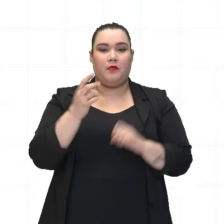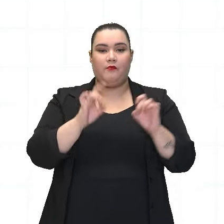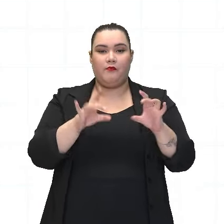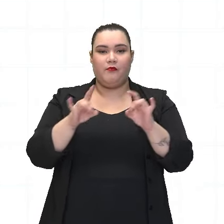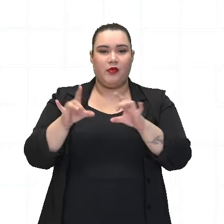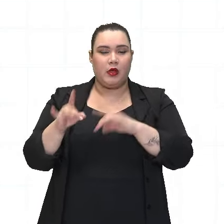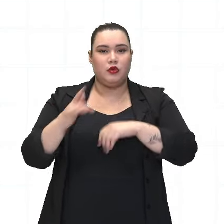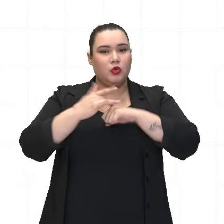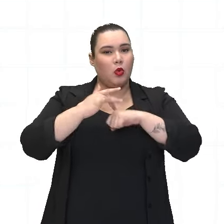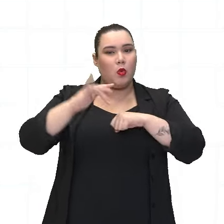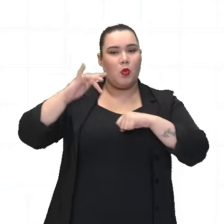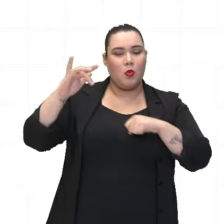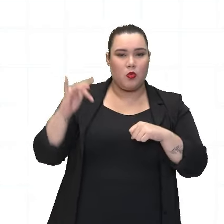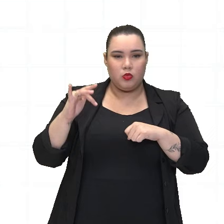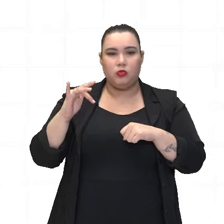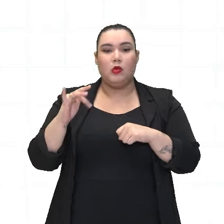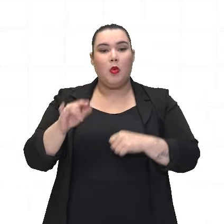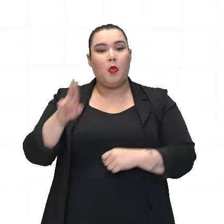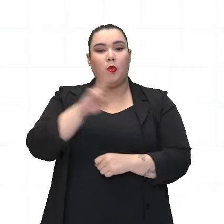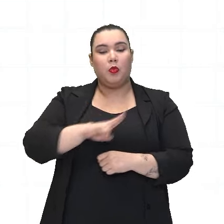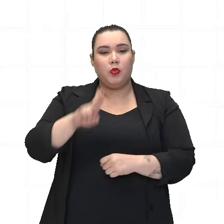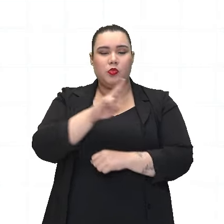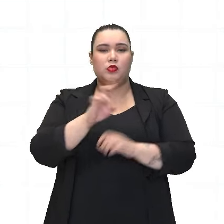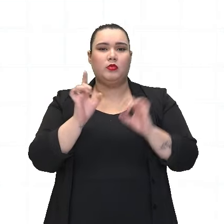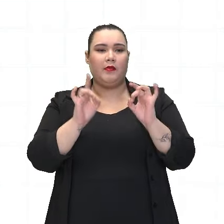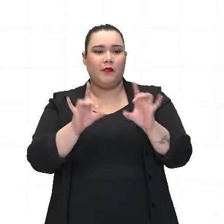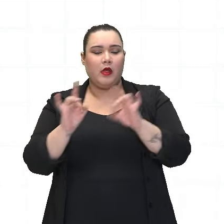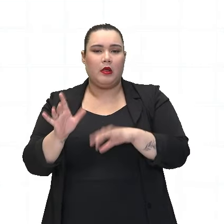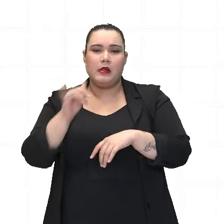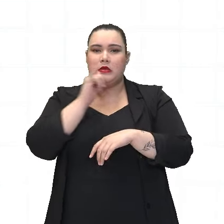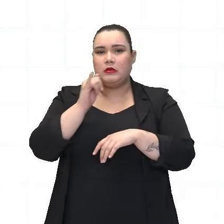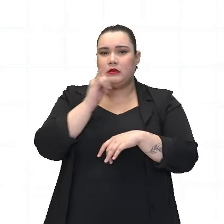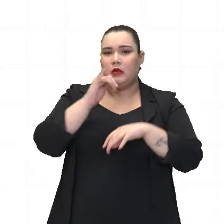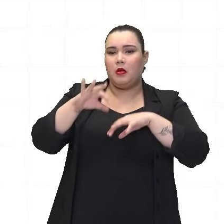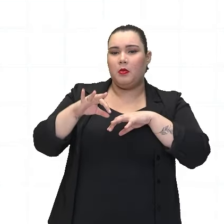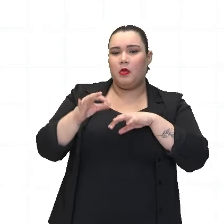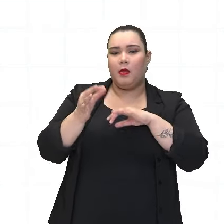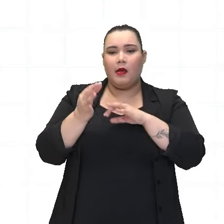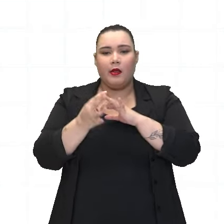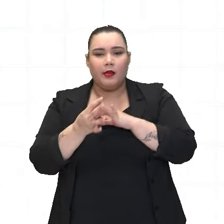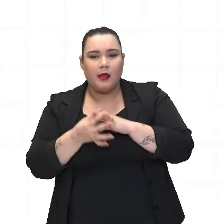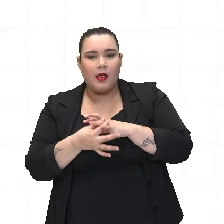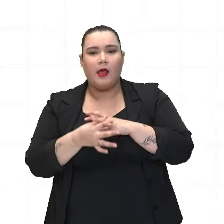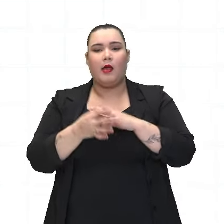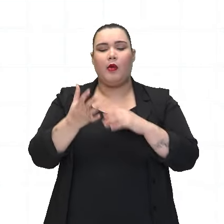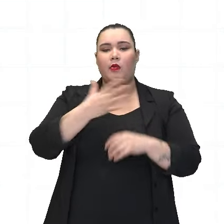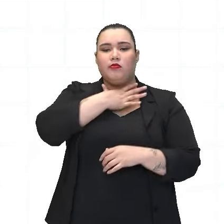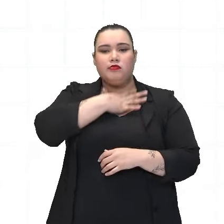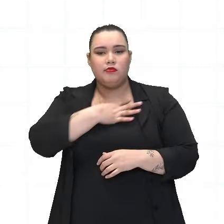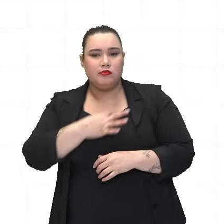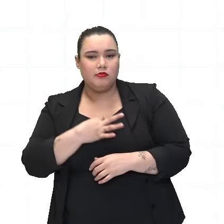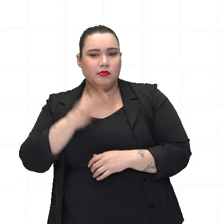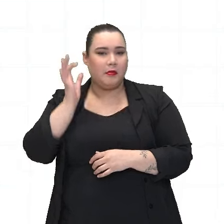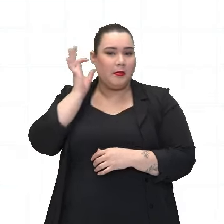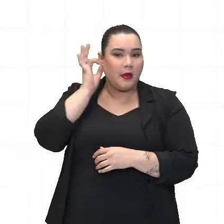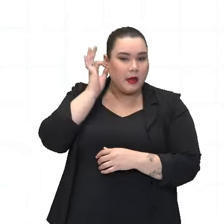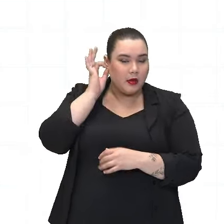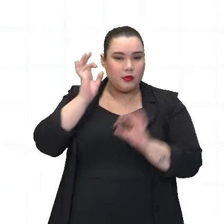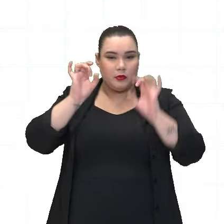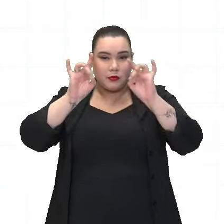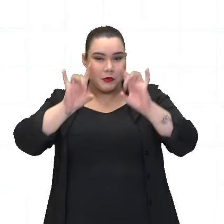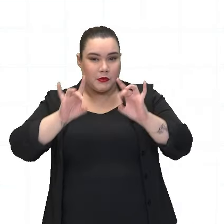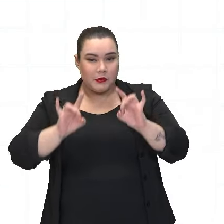pedras preciosas e sua gema é utilizada para a confecção de joias de luxo. Por serem pedras